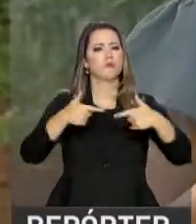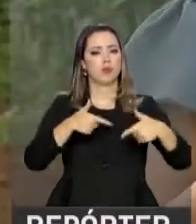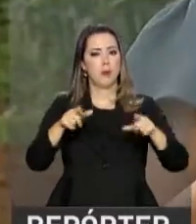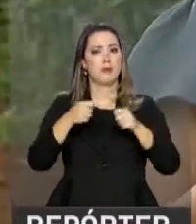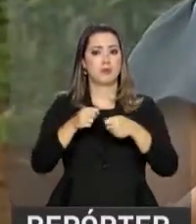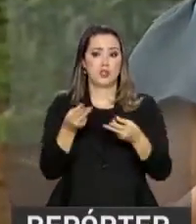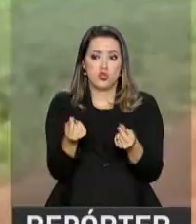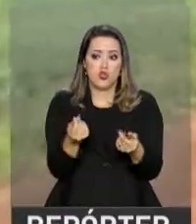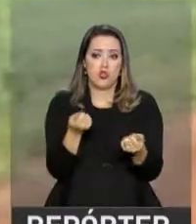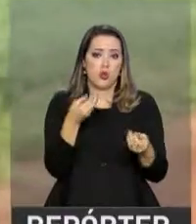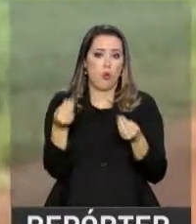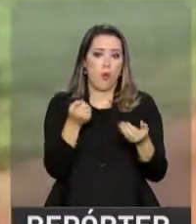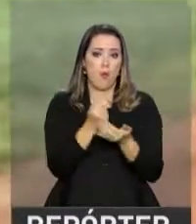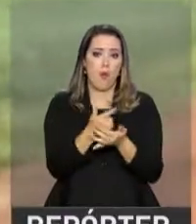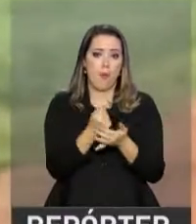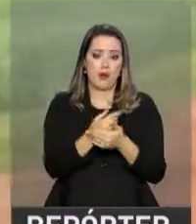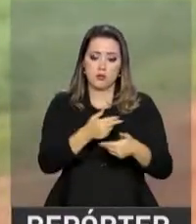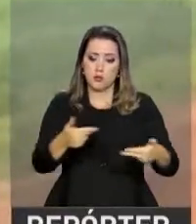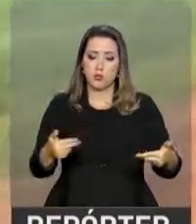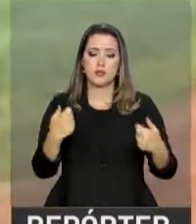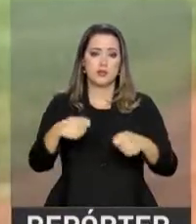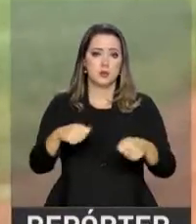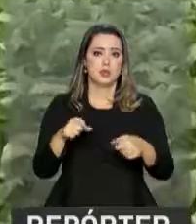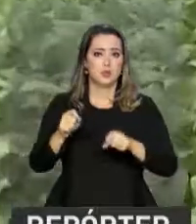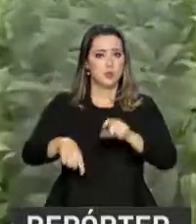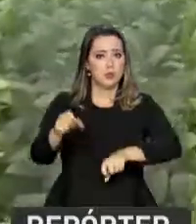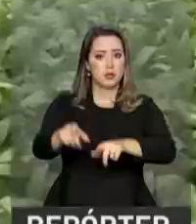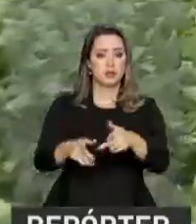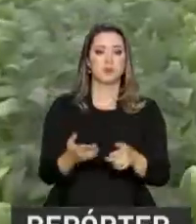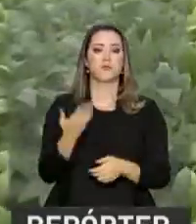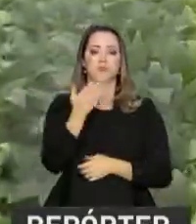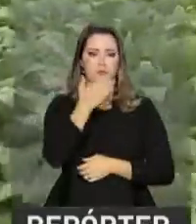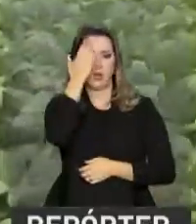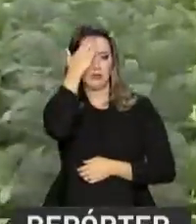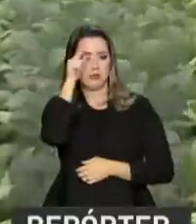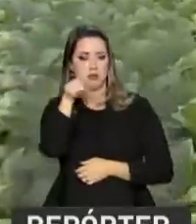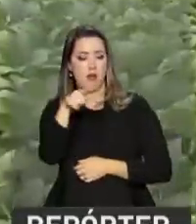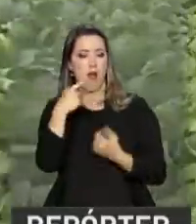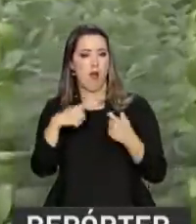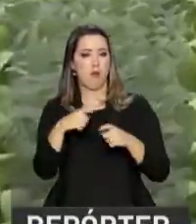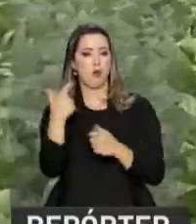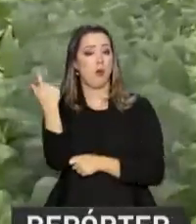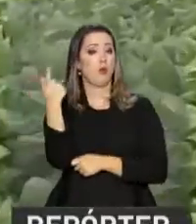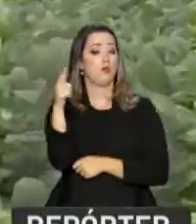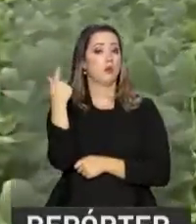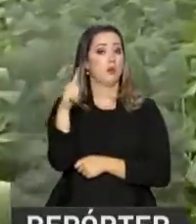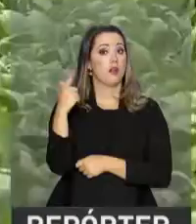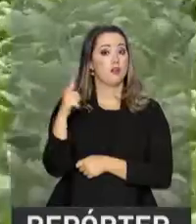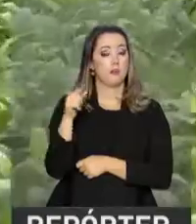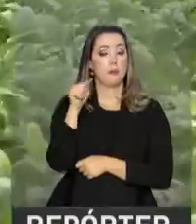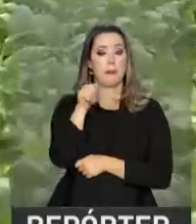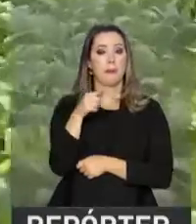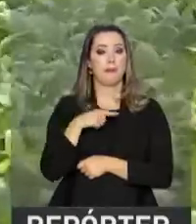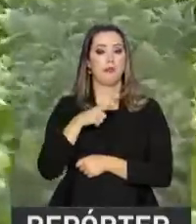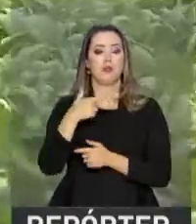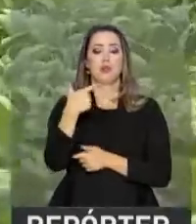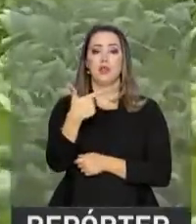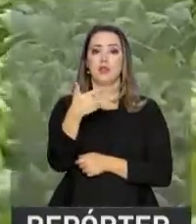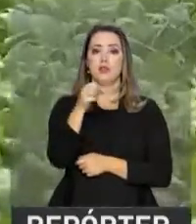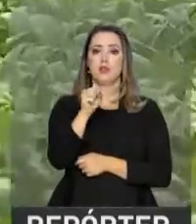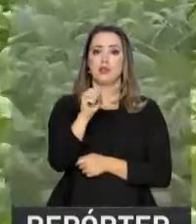investimento para tudo isso. O seu Silomar sabe bem disso. A fazenda dele, na zona rural de Rio Verde, em Goiás, tem